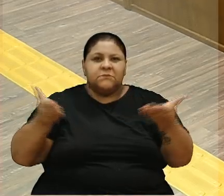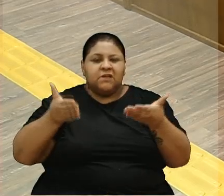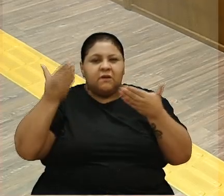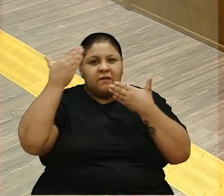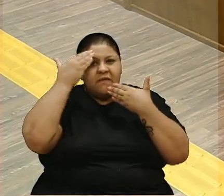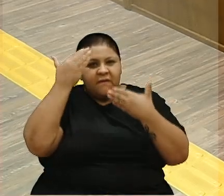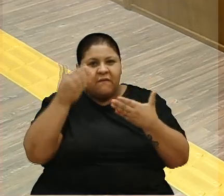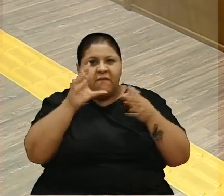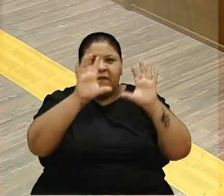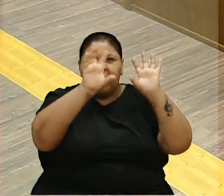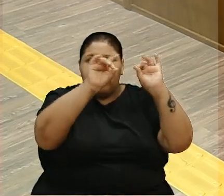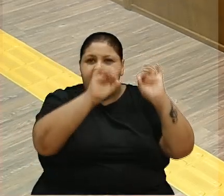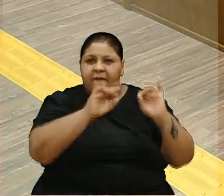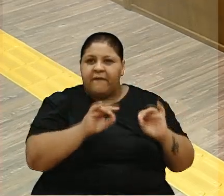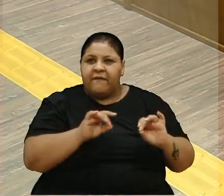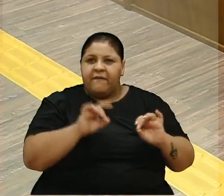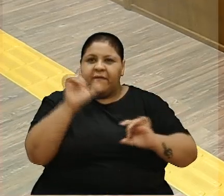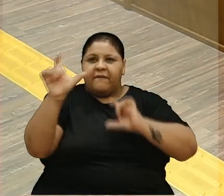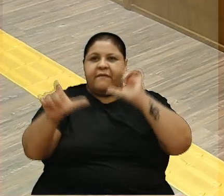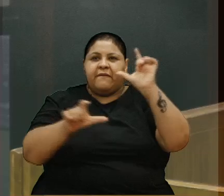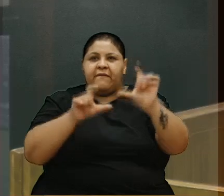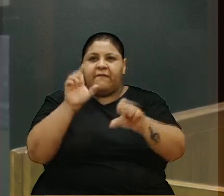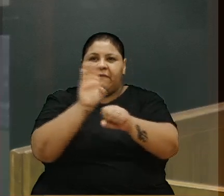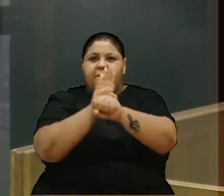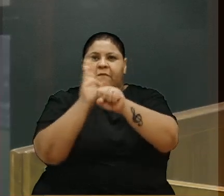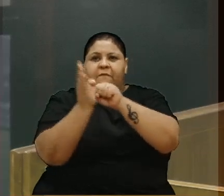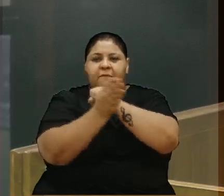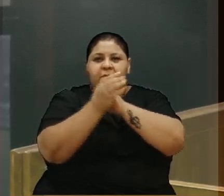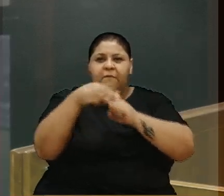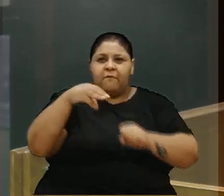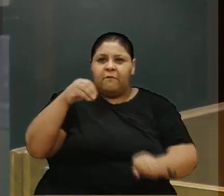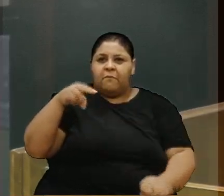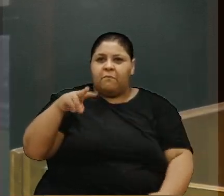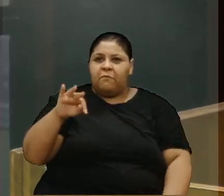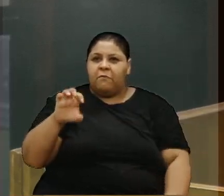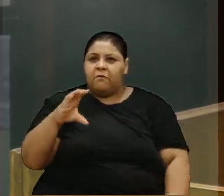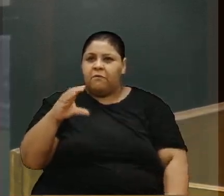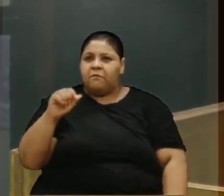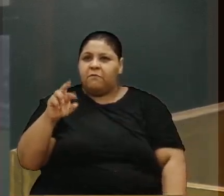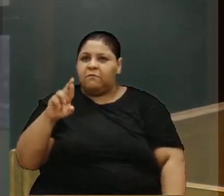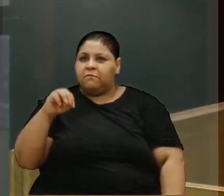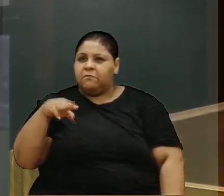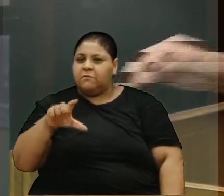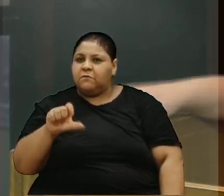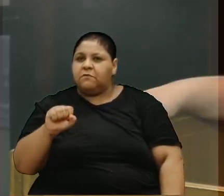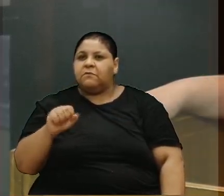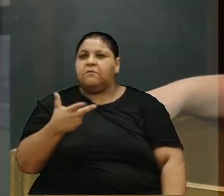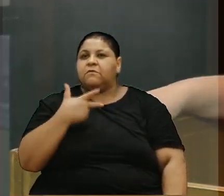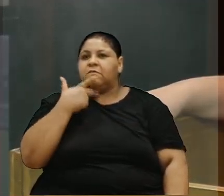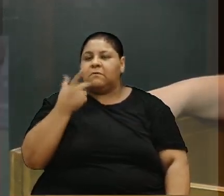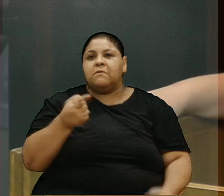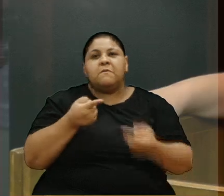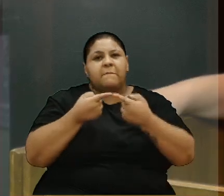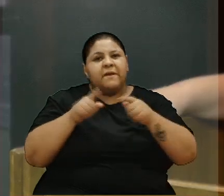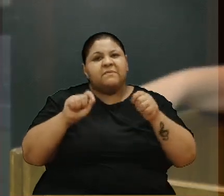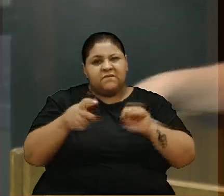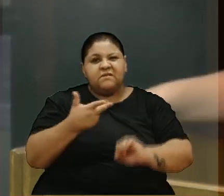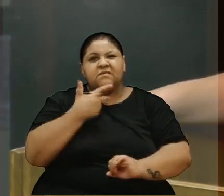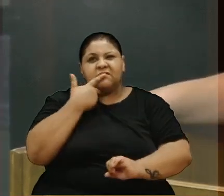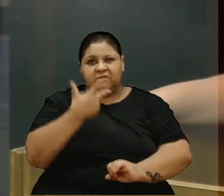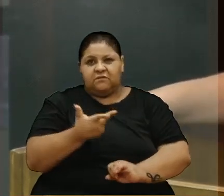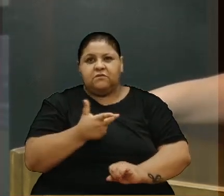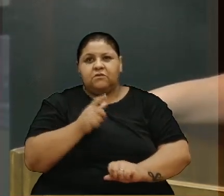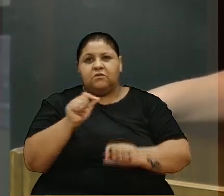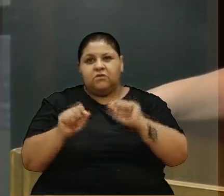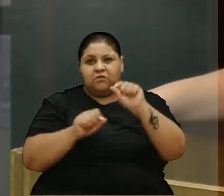agradecimento especial às pessoas do Monte Carmelo que esperaram até agora. Vou falar, mas eu não posso me furtar de falar